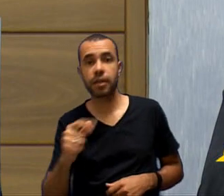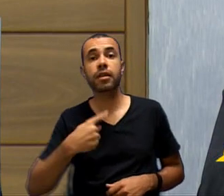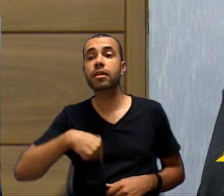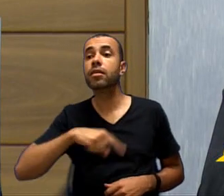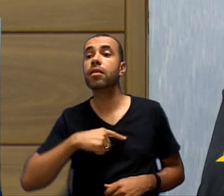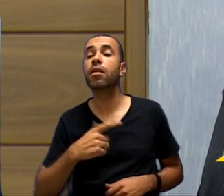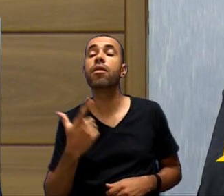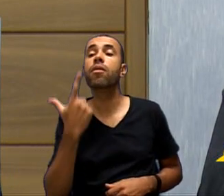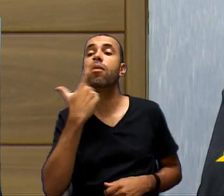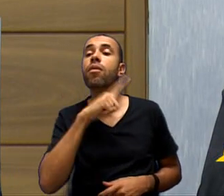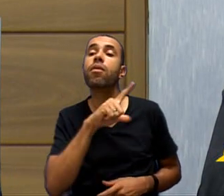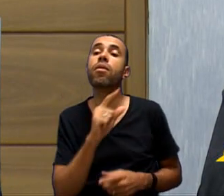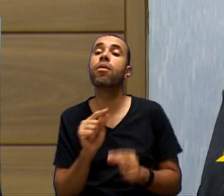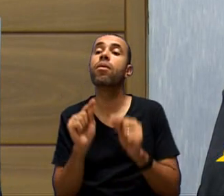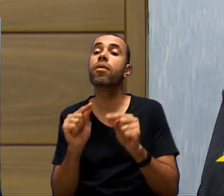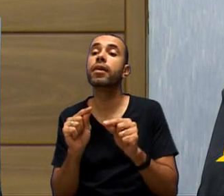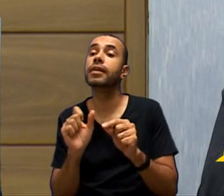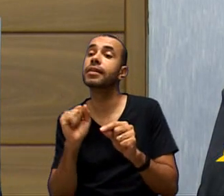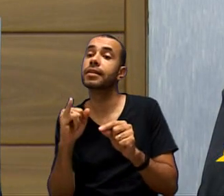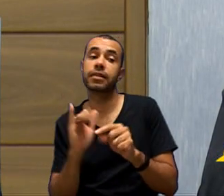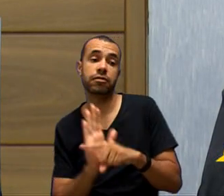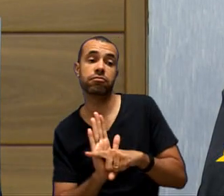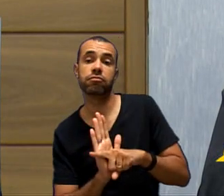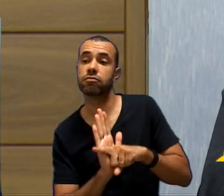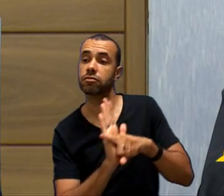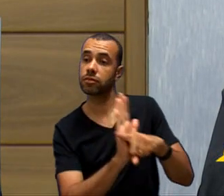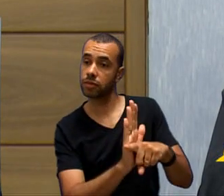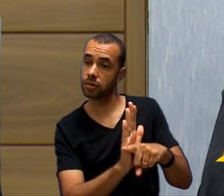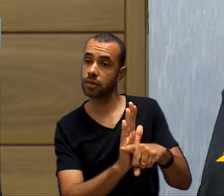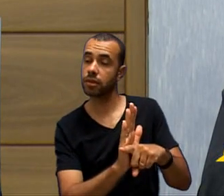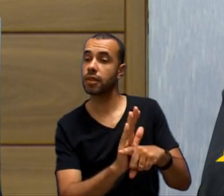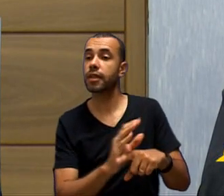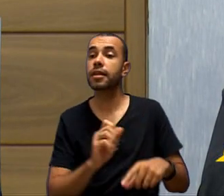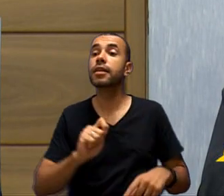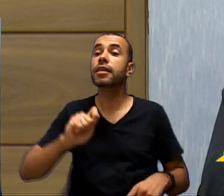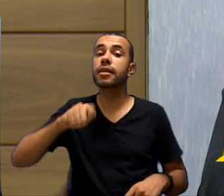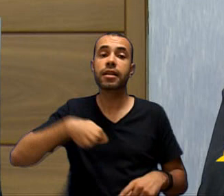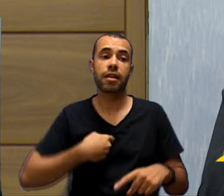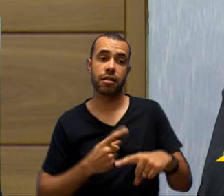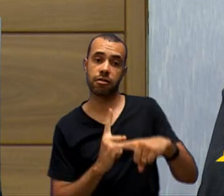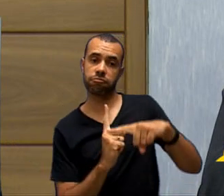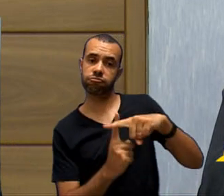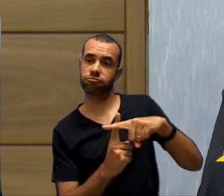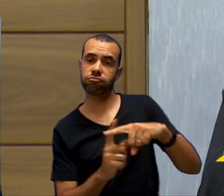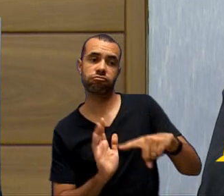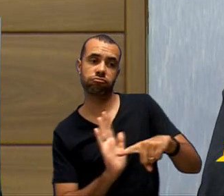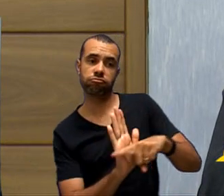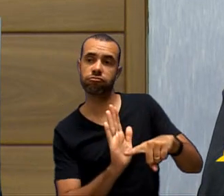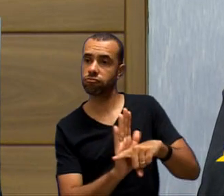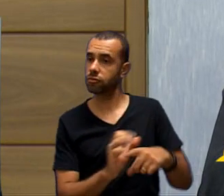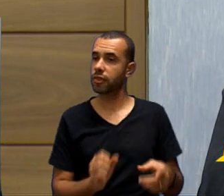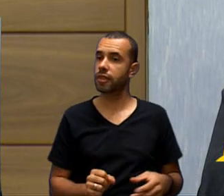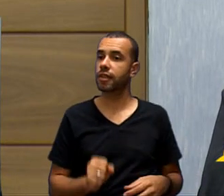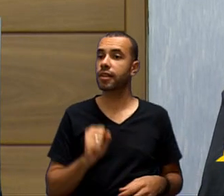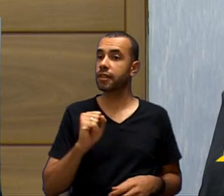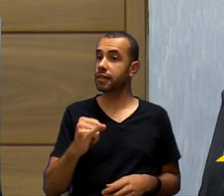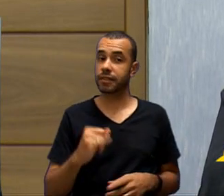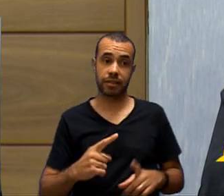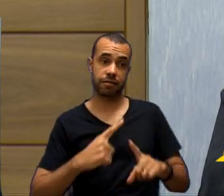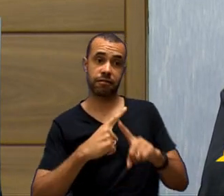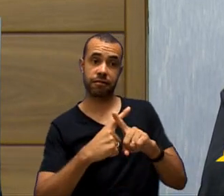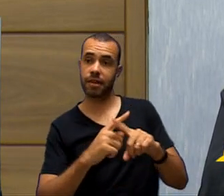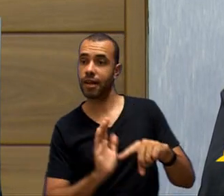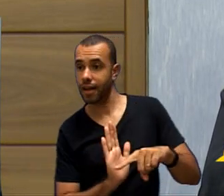algo quando a gente soma, quando a gente multiplica e quando a gente reconhece